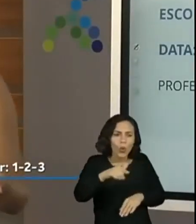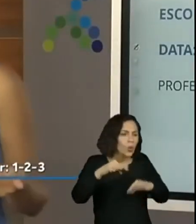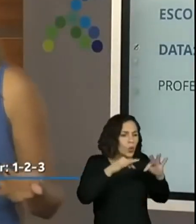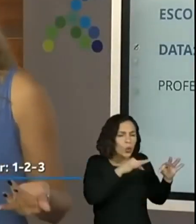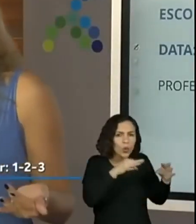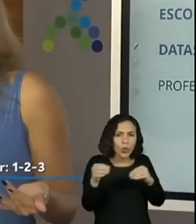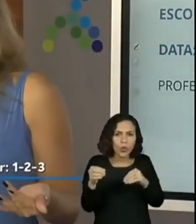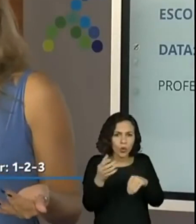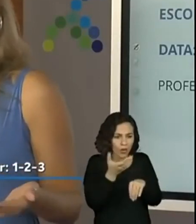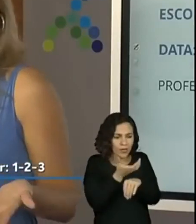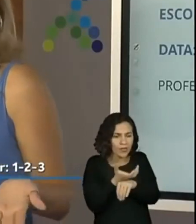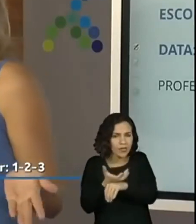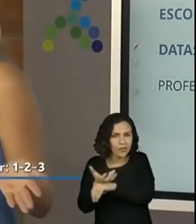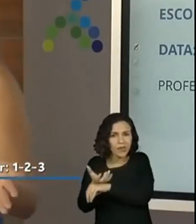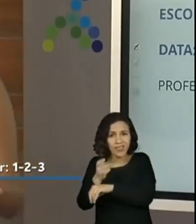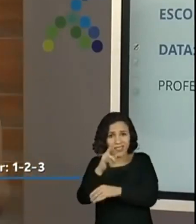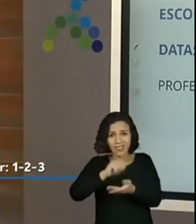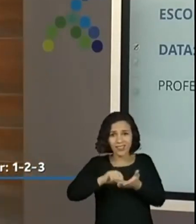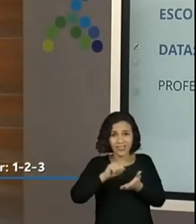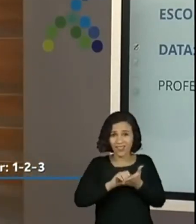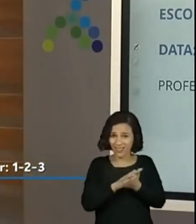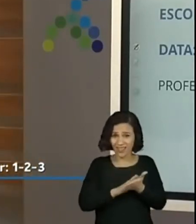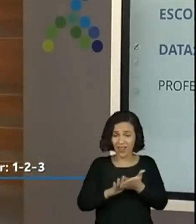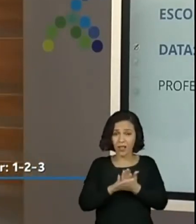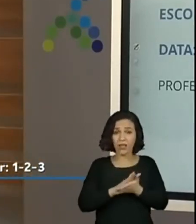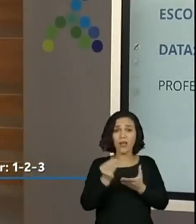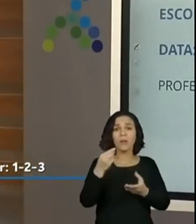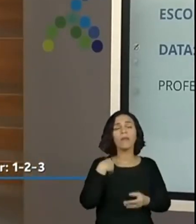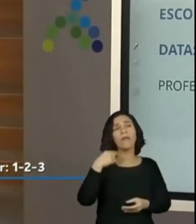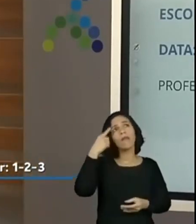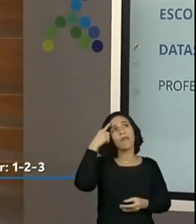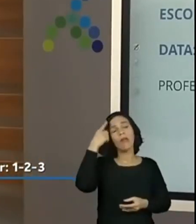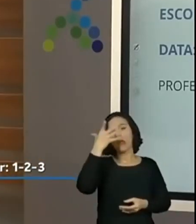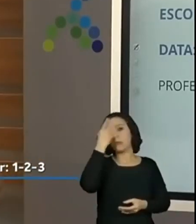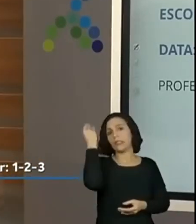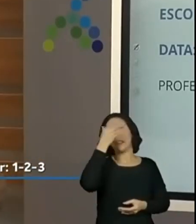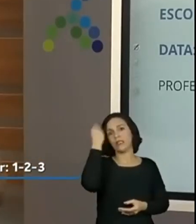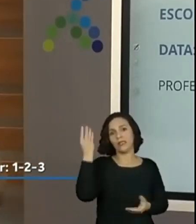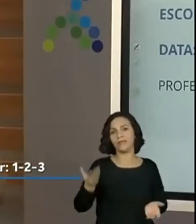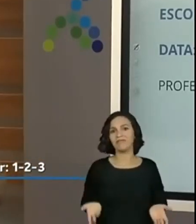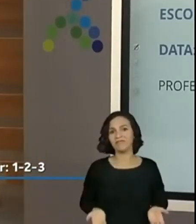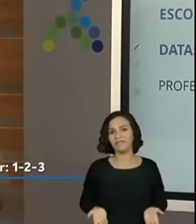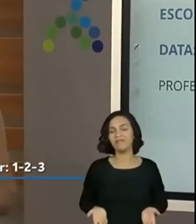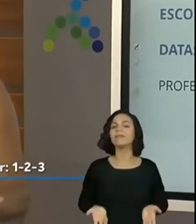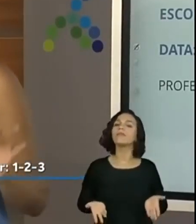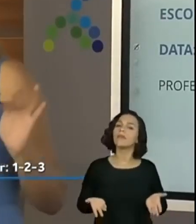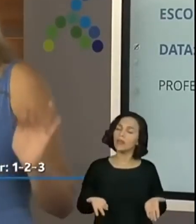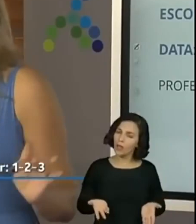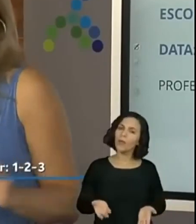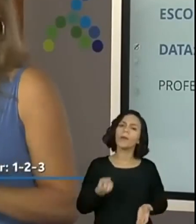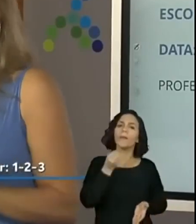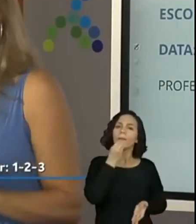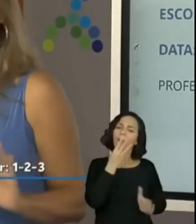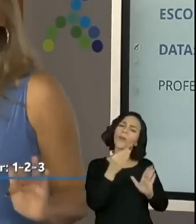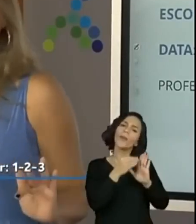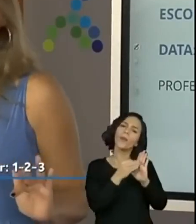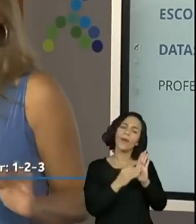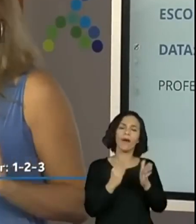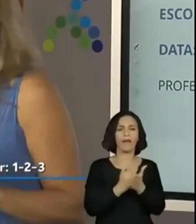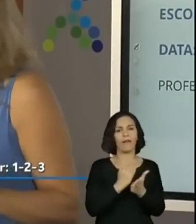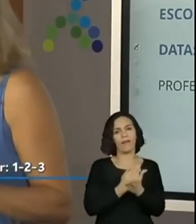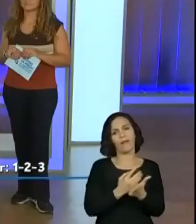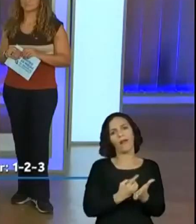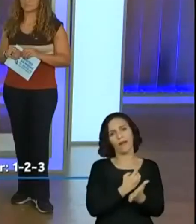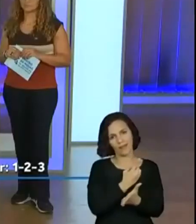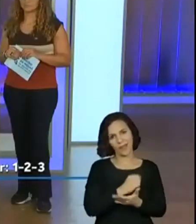se não tiver registro, como é que depois você vai saber o que você fez? Então, não esqueçam, crianças, tem que registrar, não tem